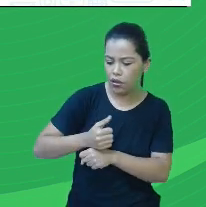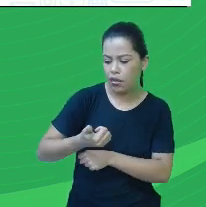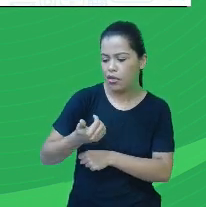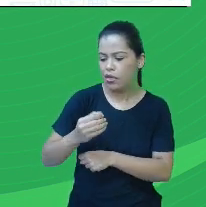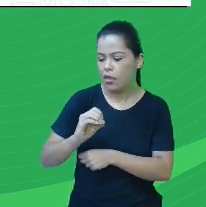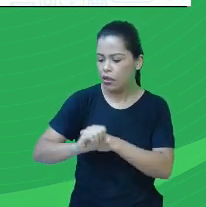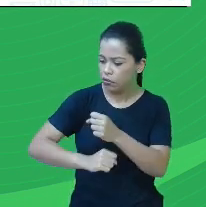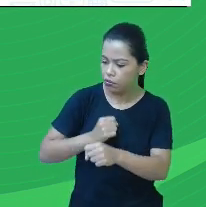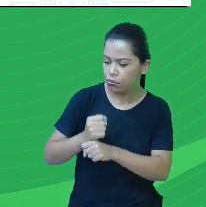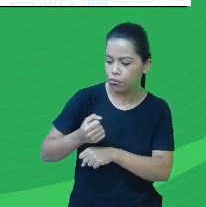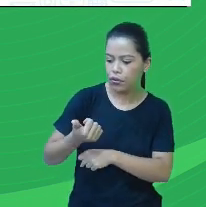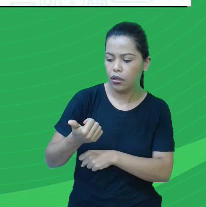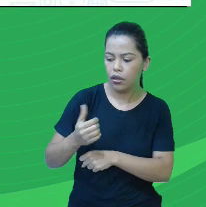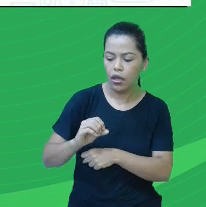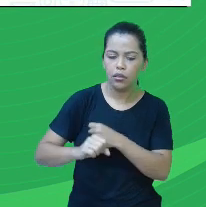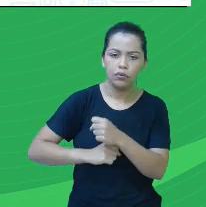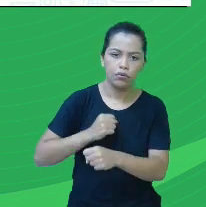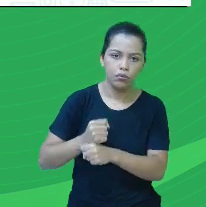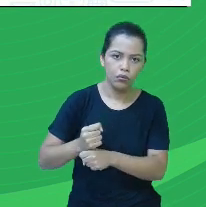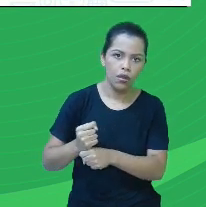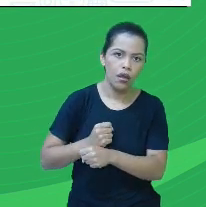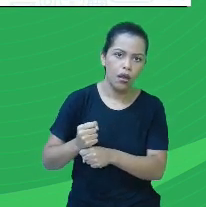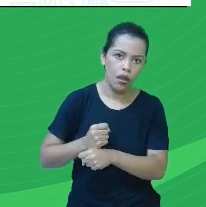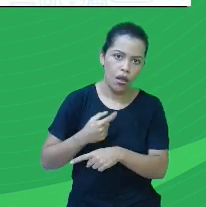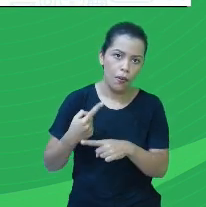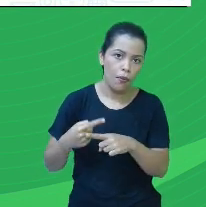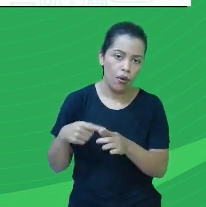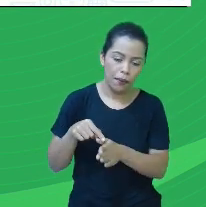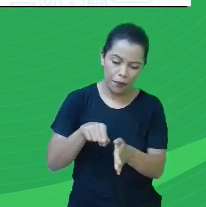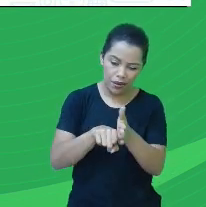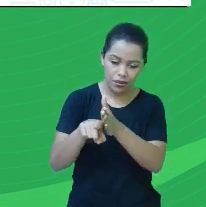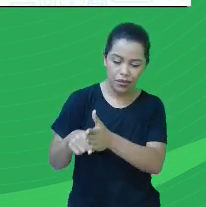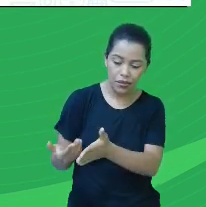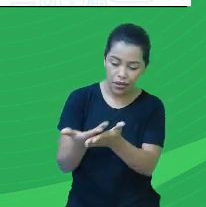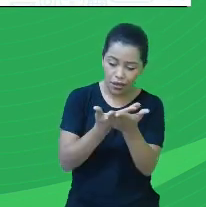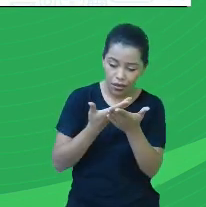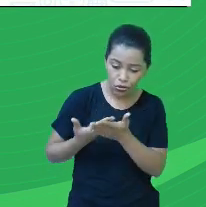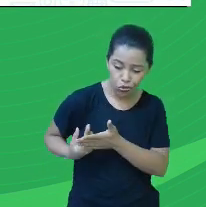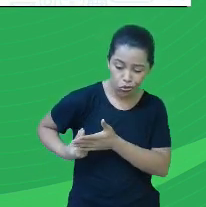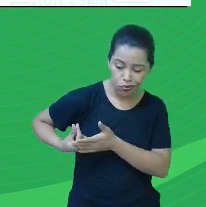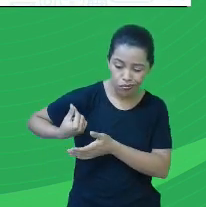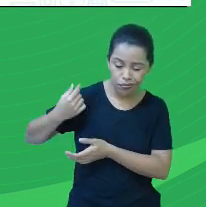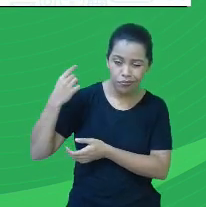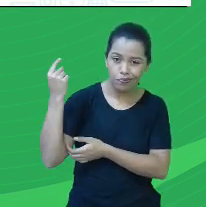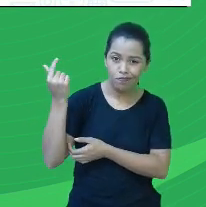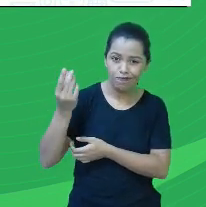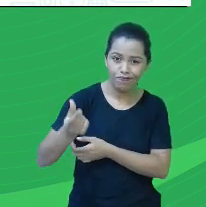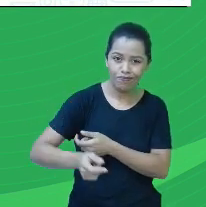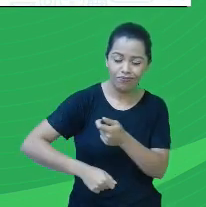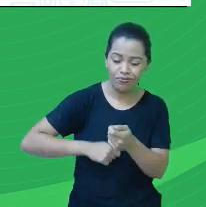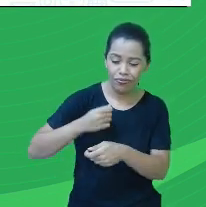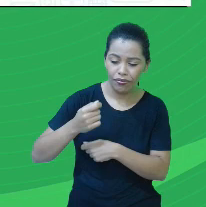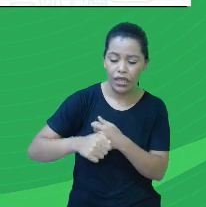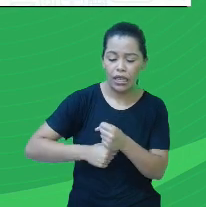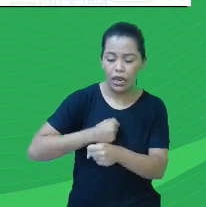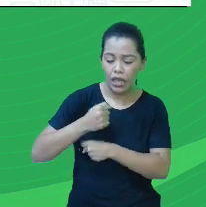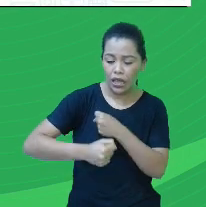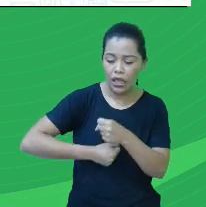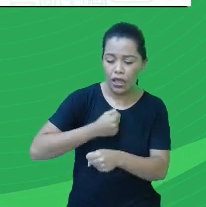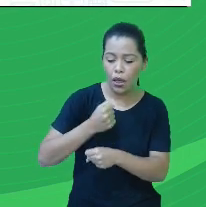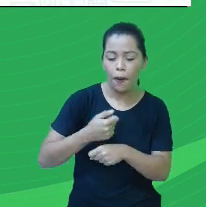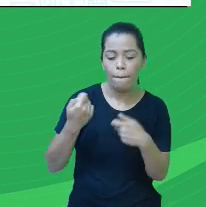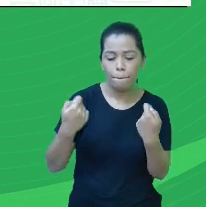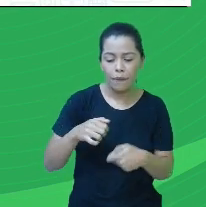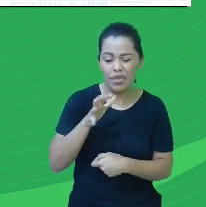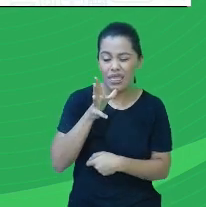anos 50, os anos 60, porque as pesquisas levam tempo para serem feitas, para serem ali estudadas.